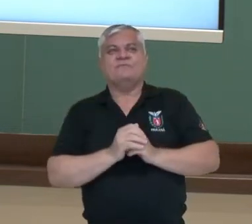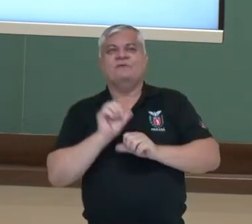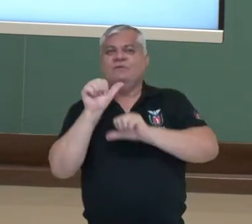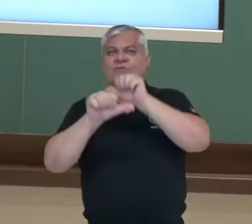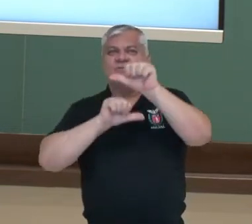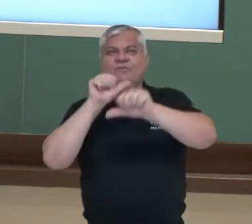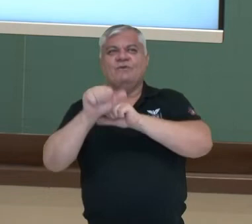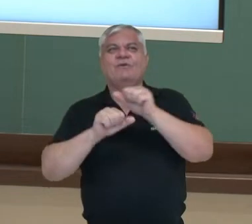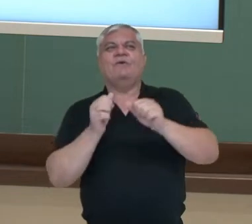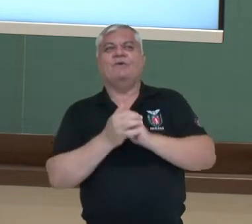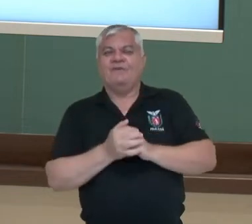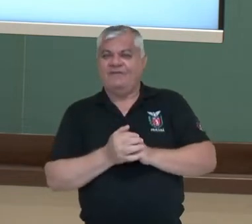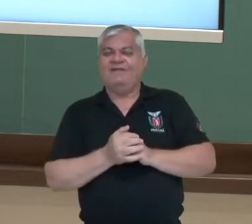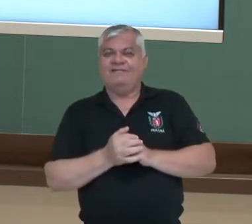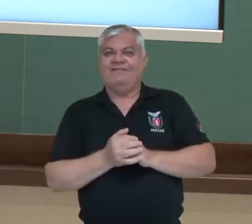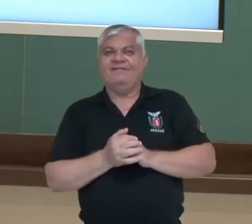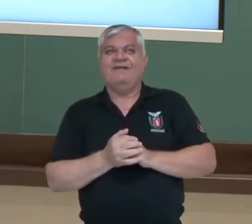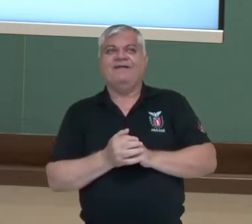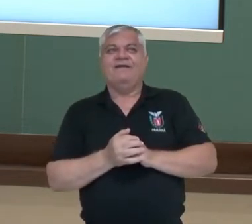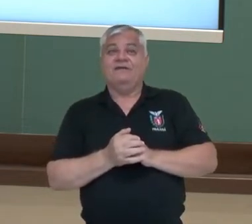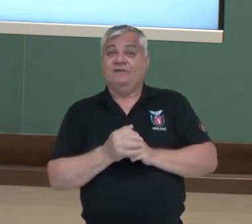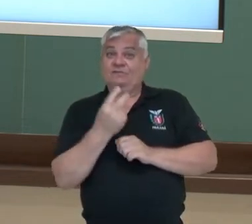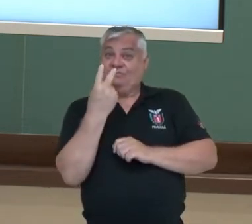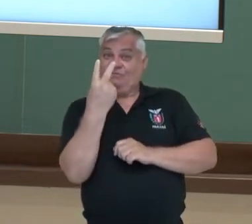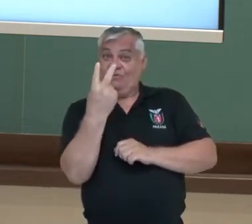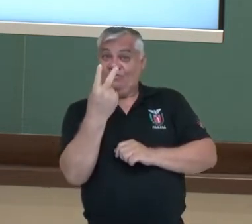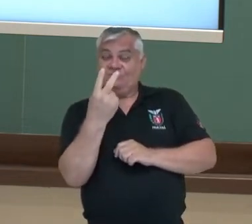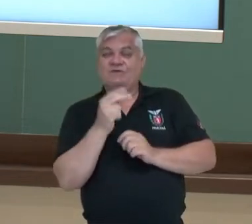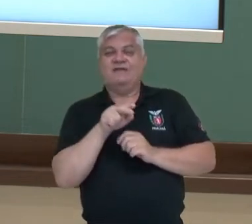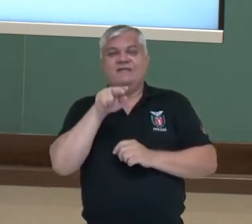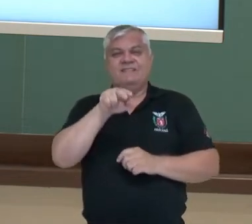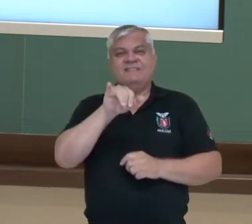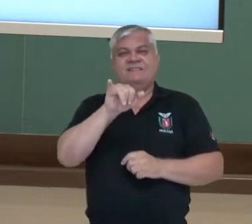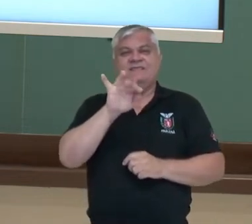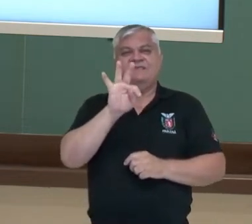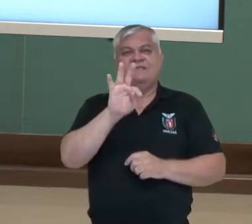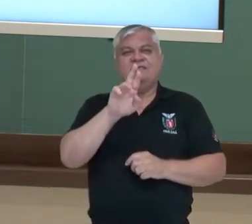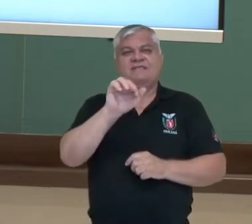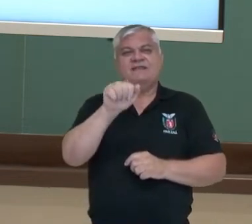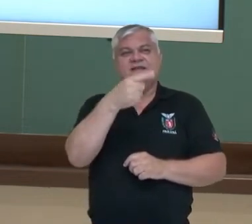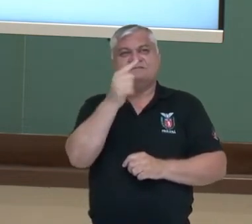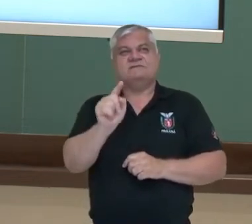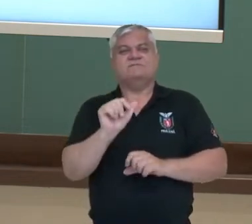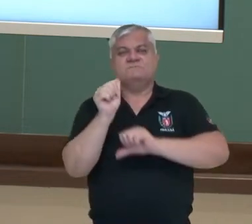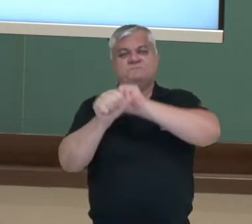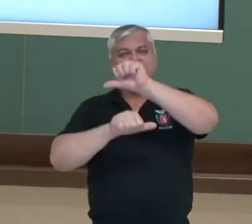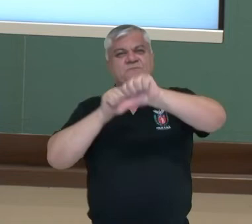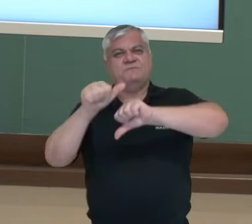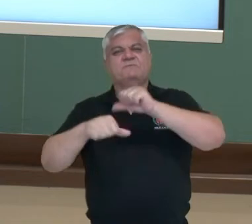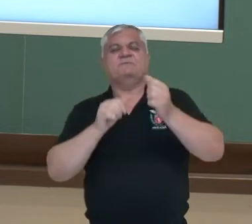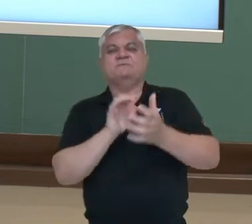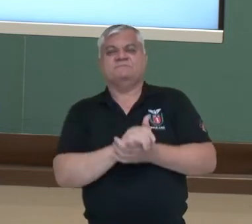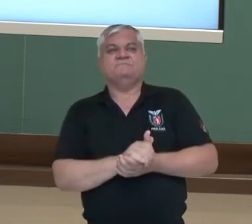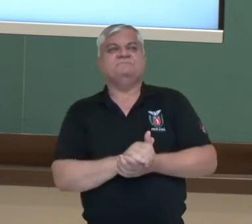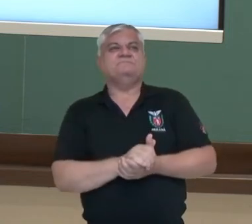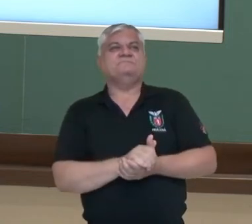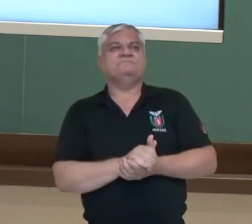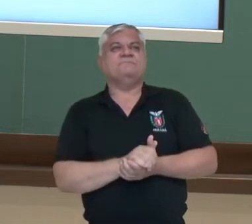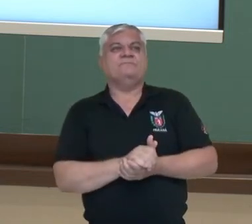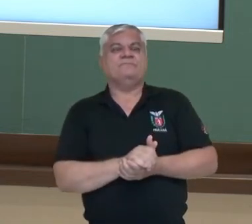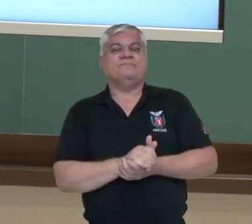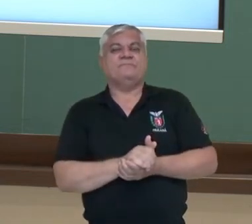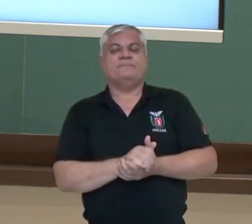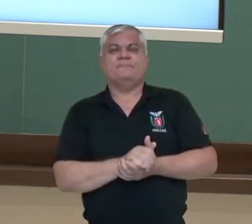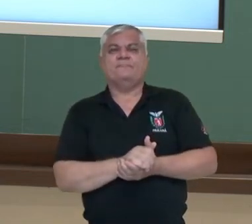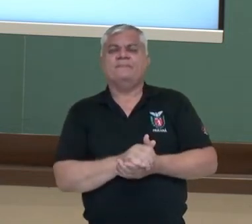o 2-nitropropano. Nós temos a nitração, reação química de nitração. Professor,